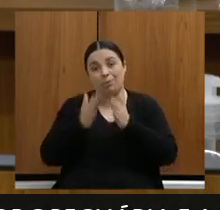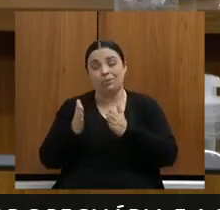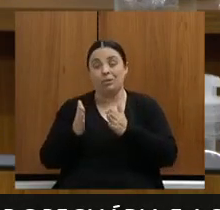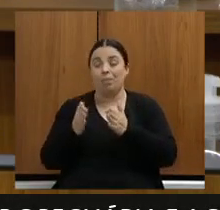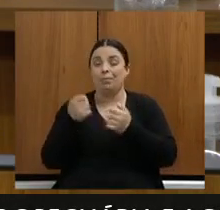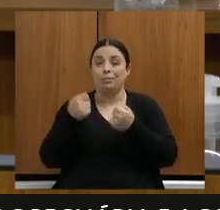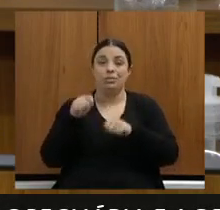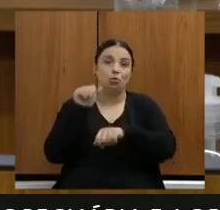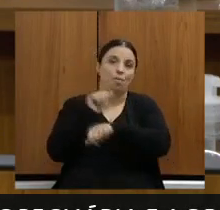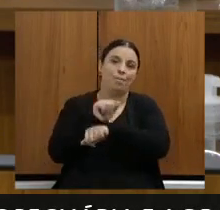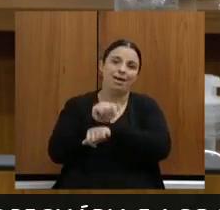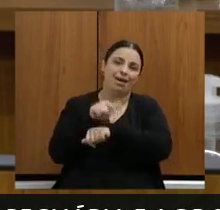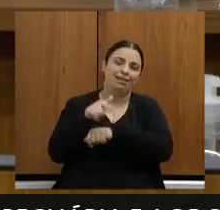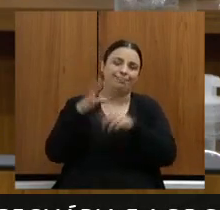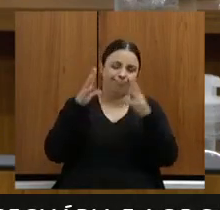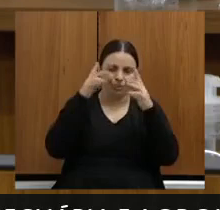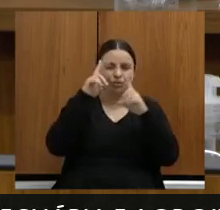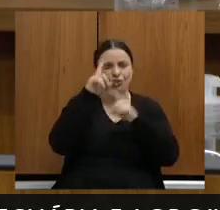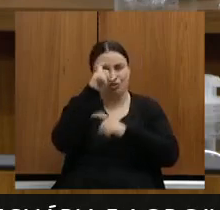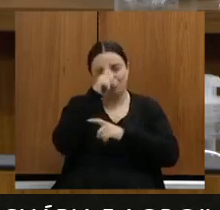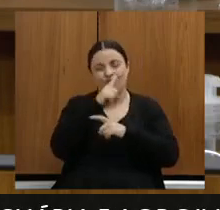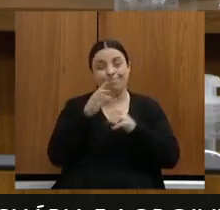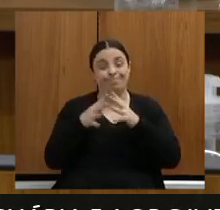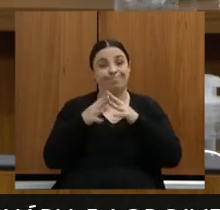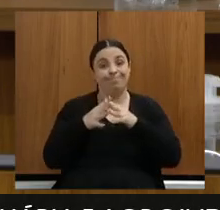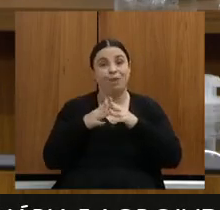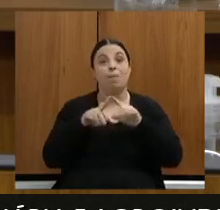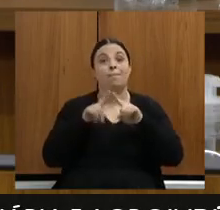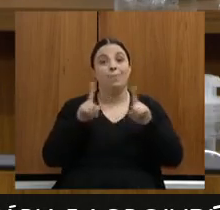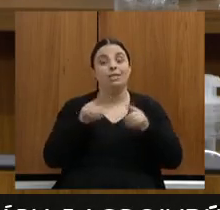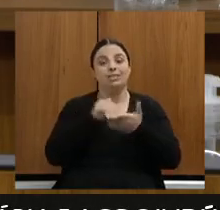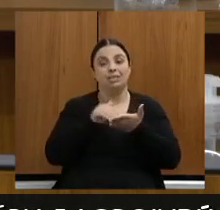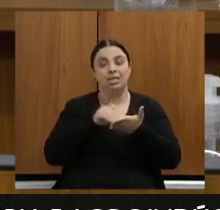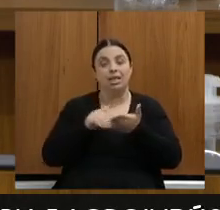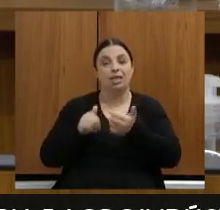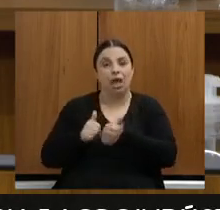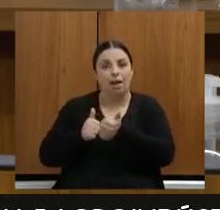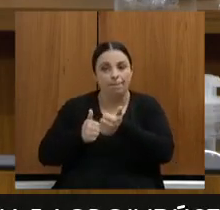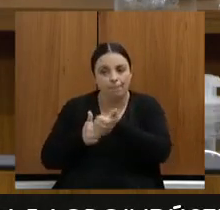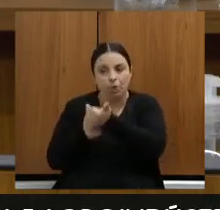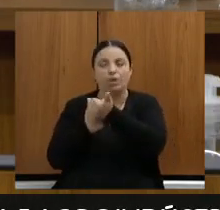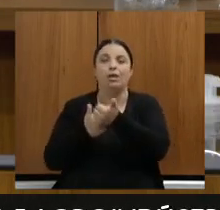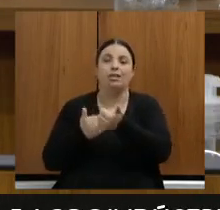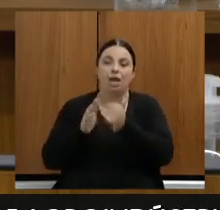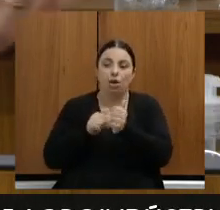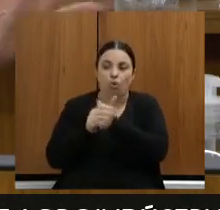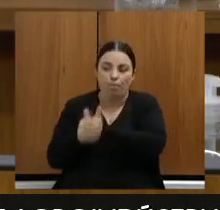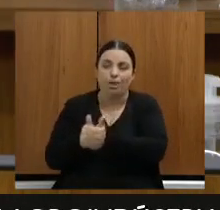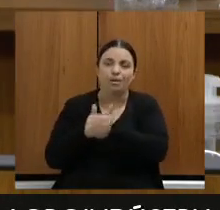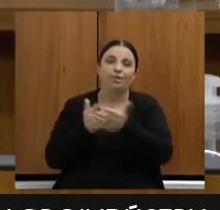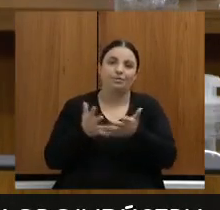muito indicada mesmo a secretaria estar apoiando e acompanhando essa situação era isso obrigado volta